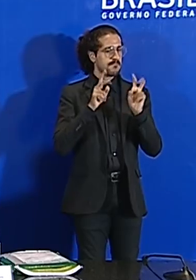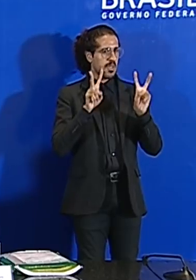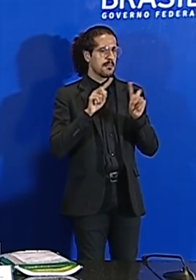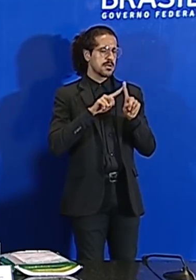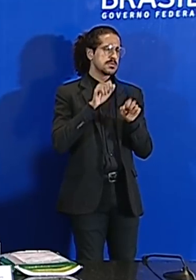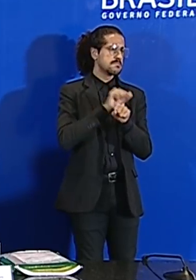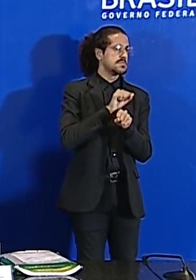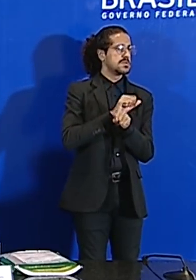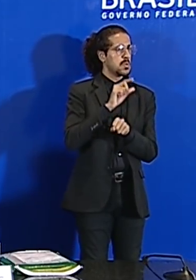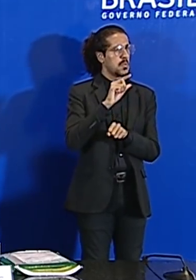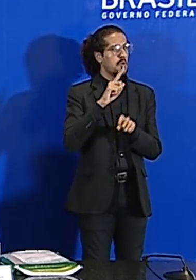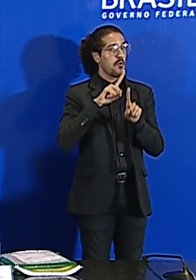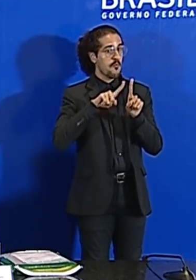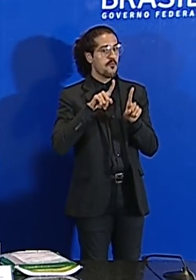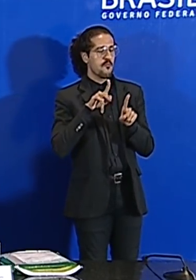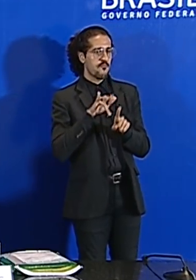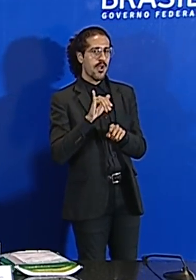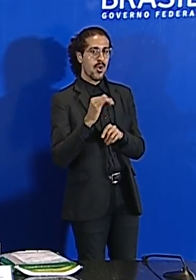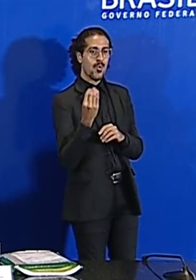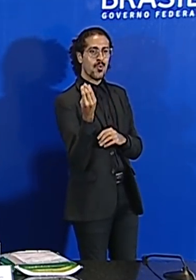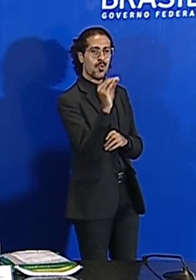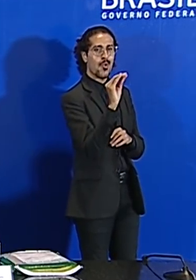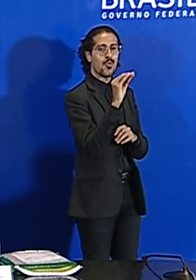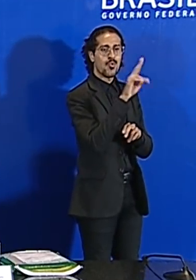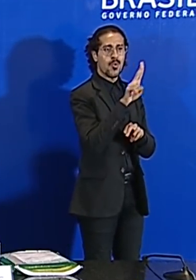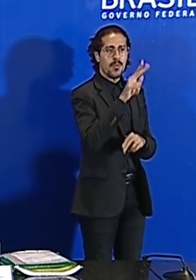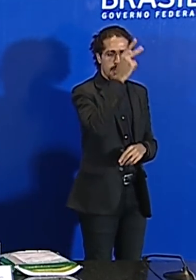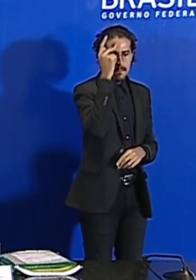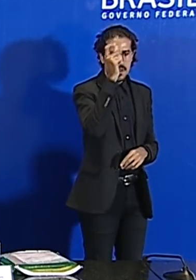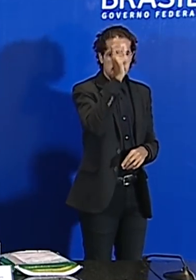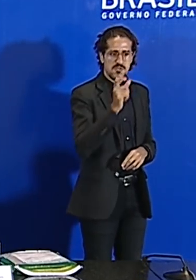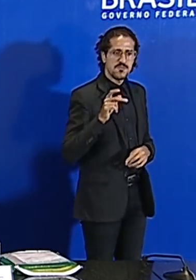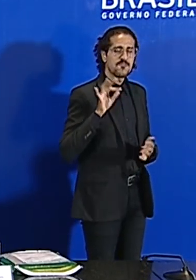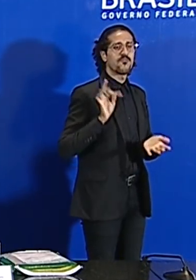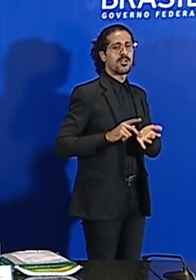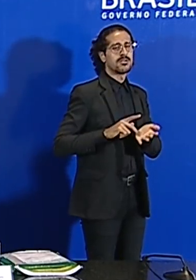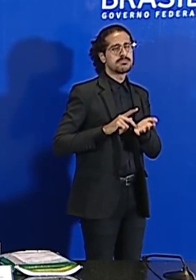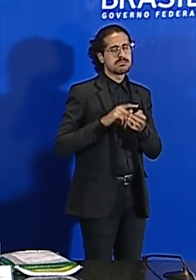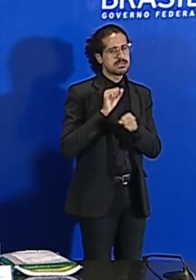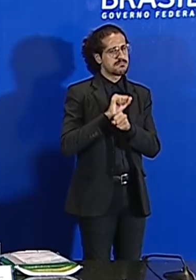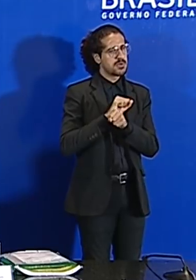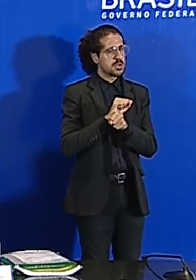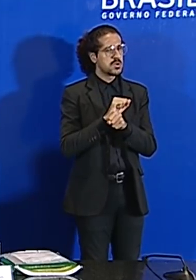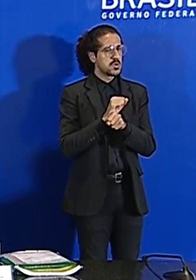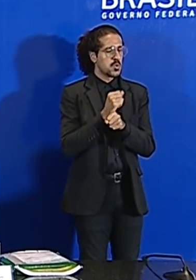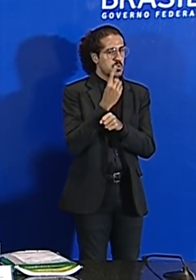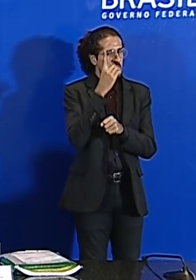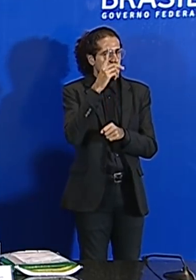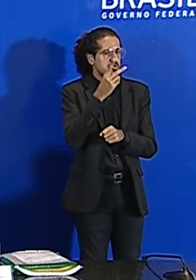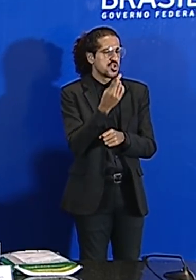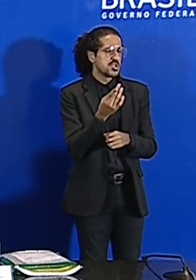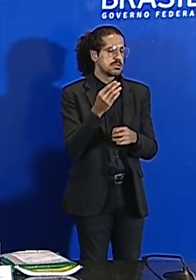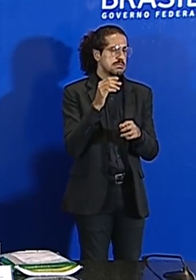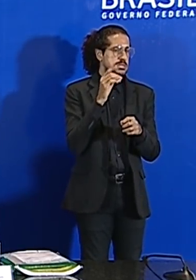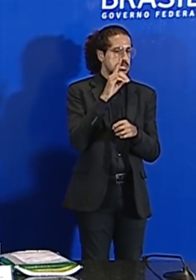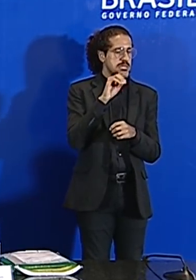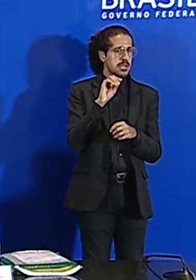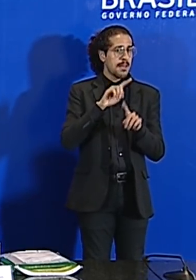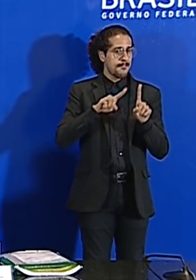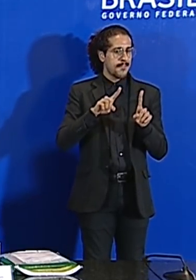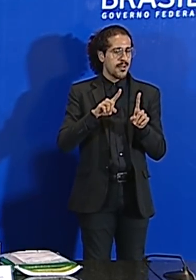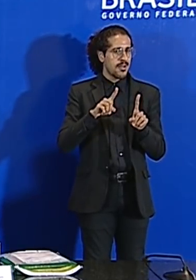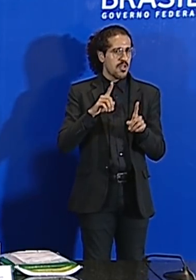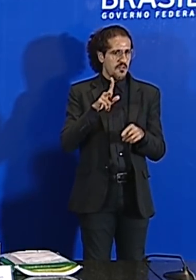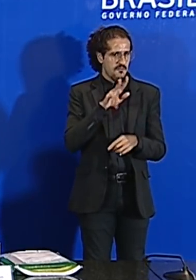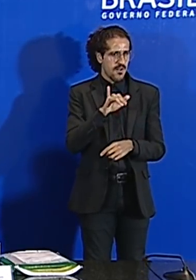mais um pouquinho, que a gente já vai soltar o nome direto da pessoa, mais alguns dias. Veja, do ponto de vista prático, não vai fazer